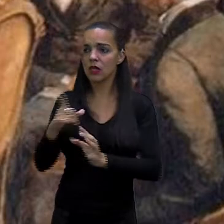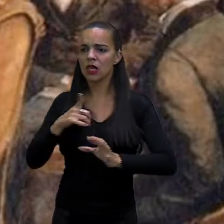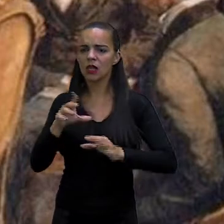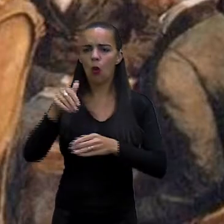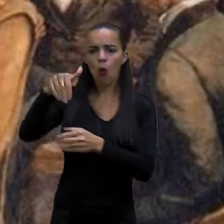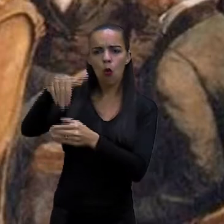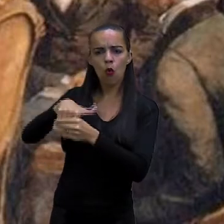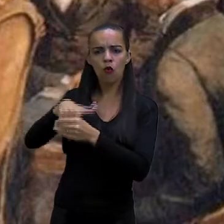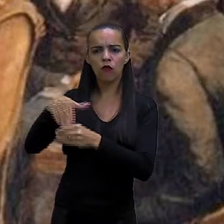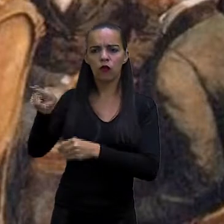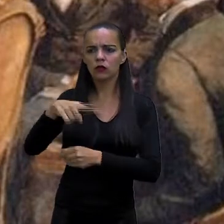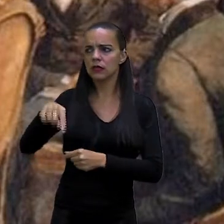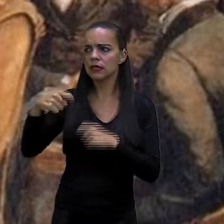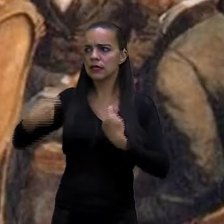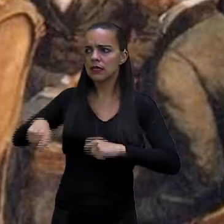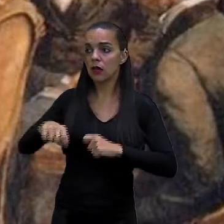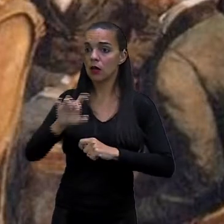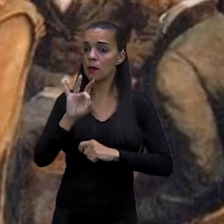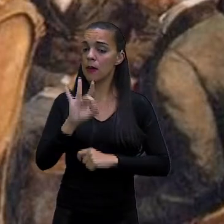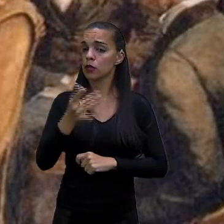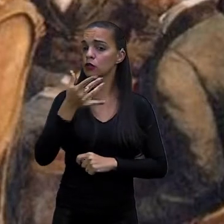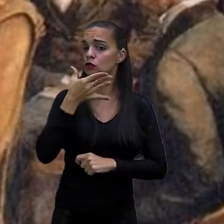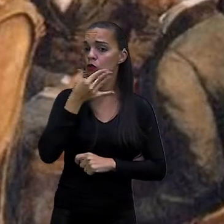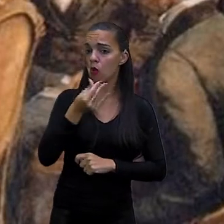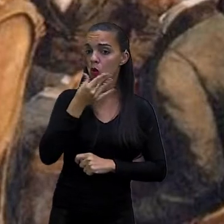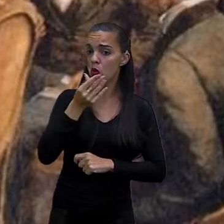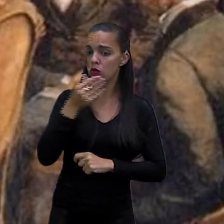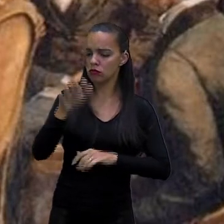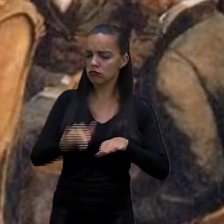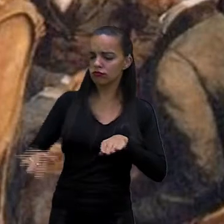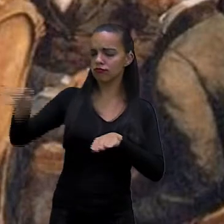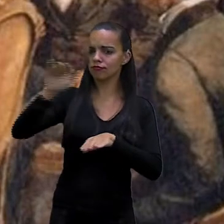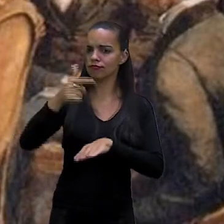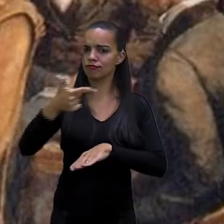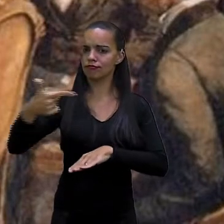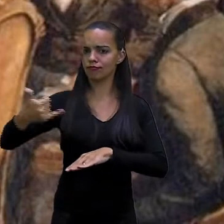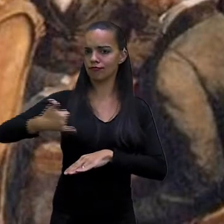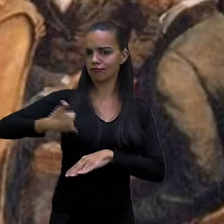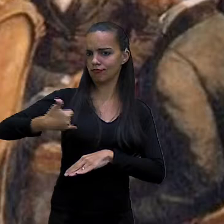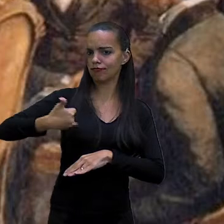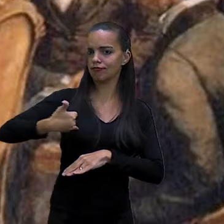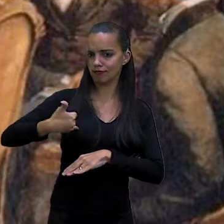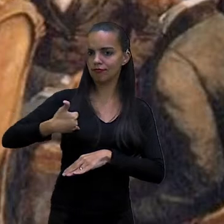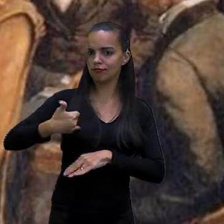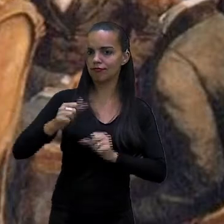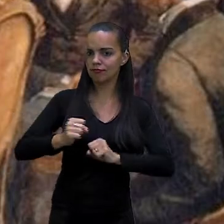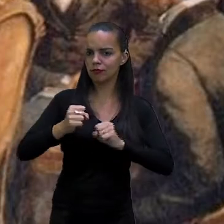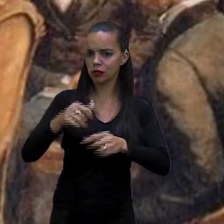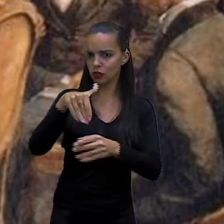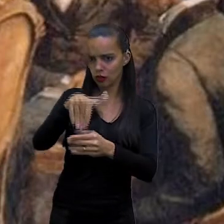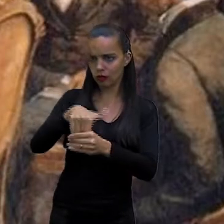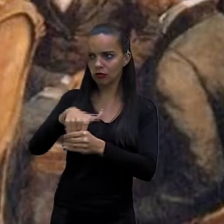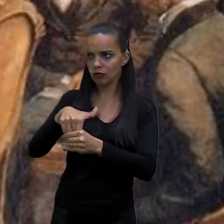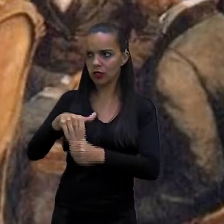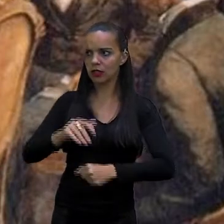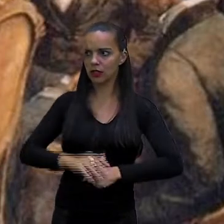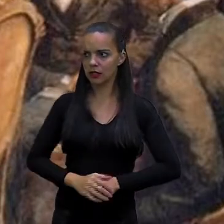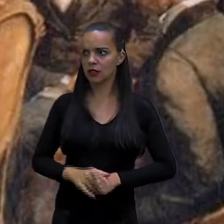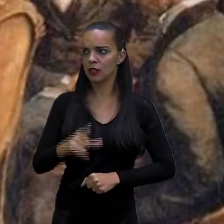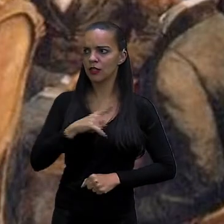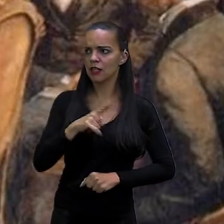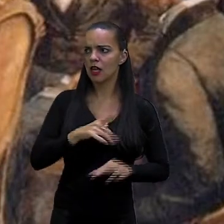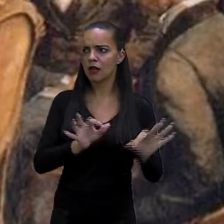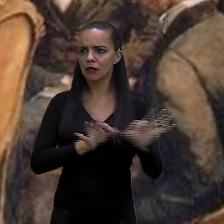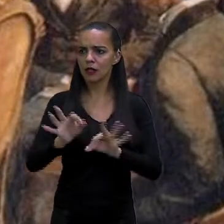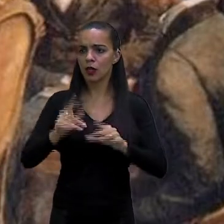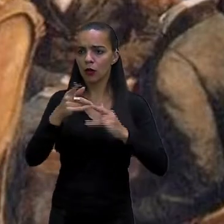seria censitário, restrito a homens maiores de 21 anos, com exceção dos escravos e os indígenas. O catolicismo